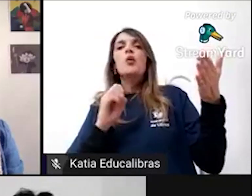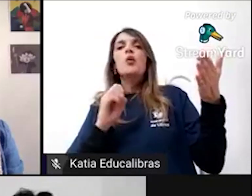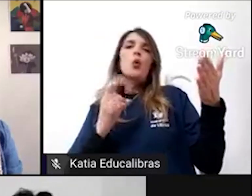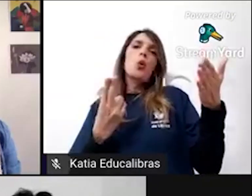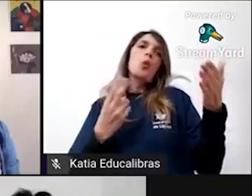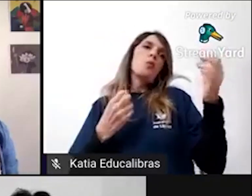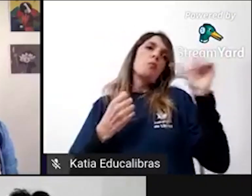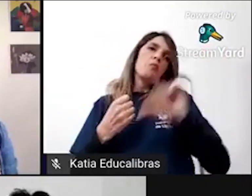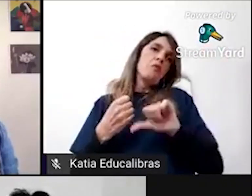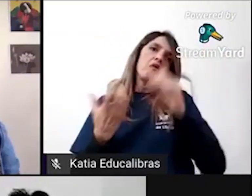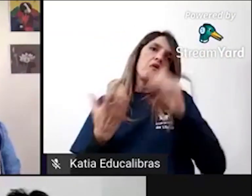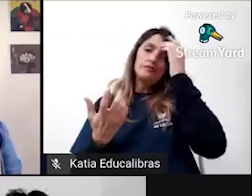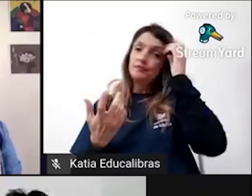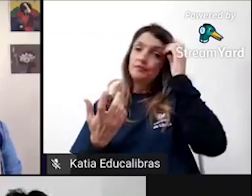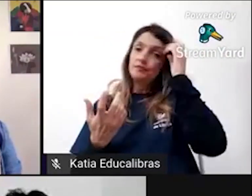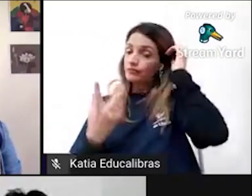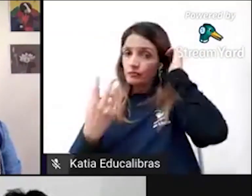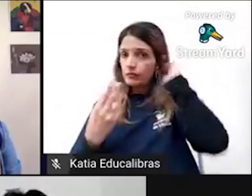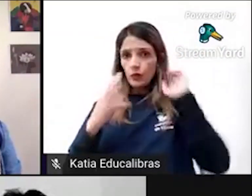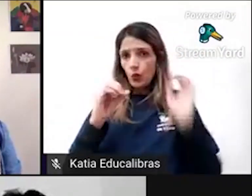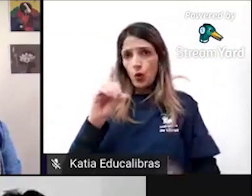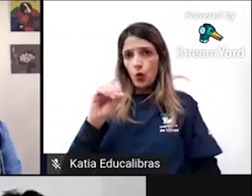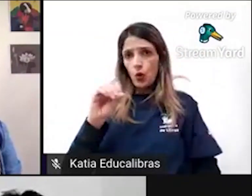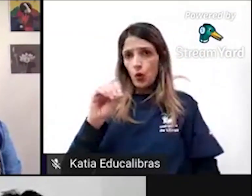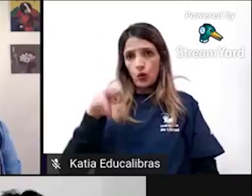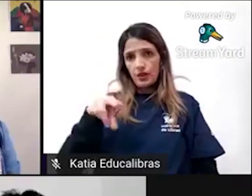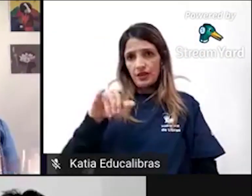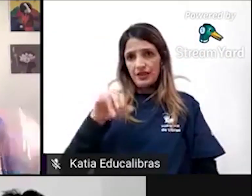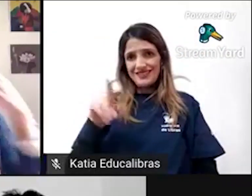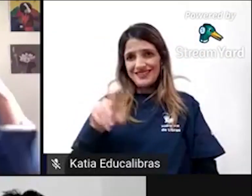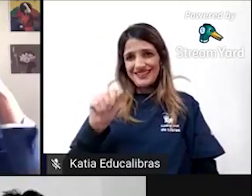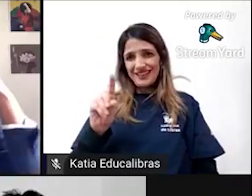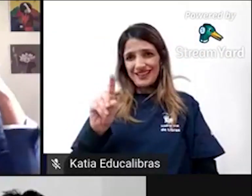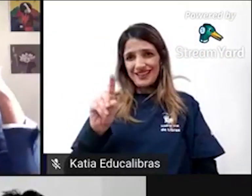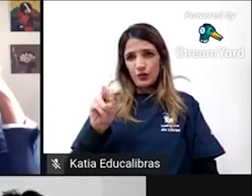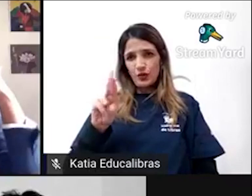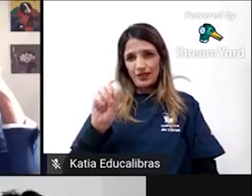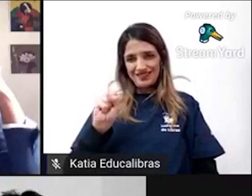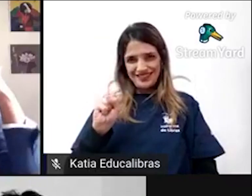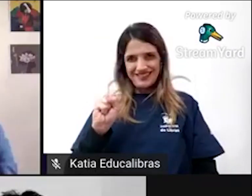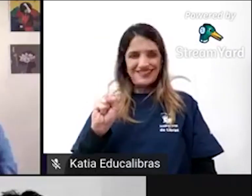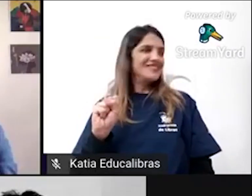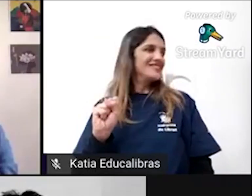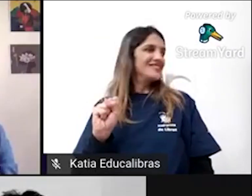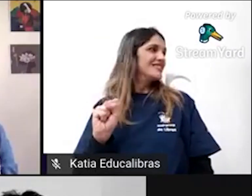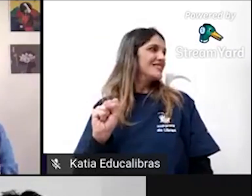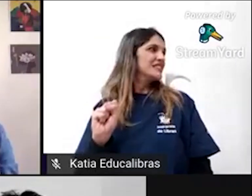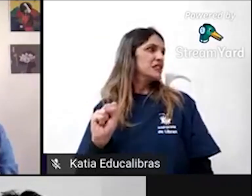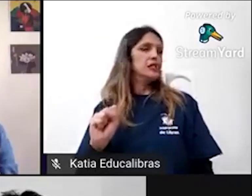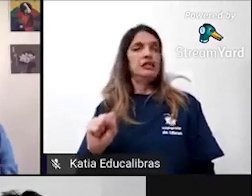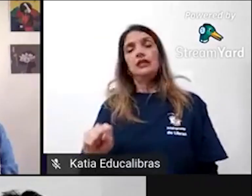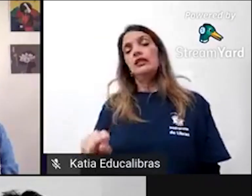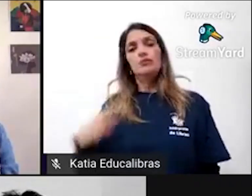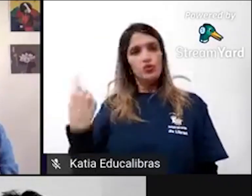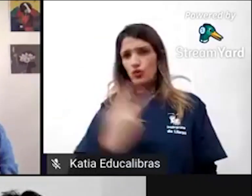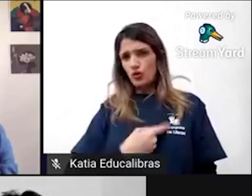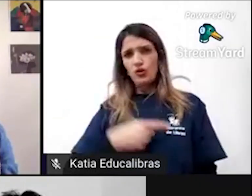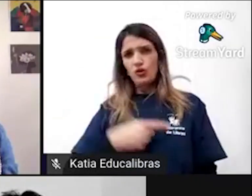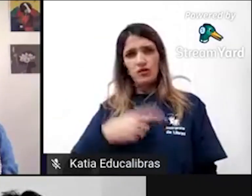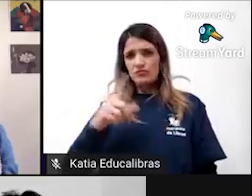É, como colonizadores ou como colonizados. Claro, nós todos somos colonizados, isso não tem jeito. É,